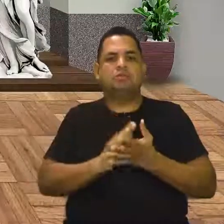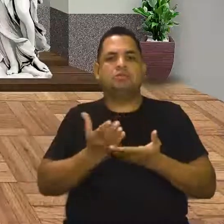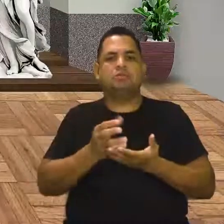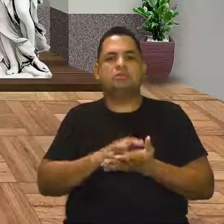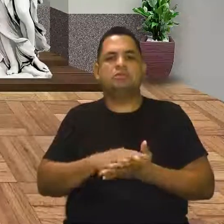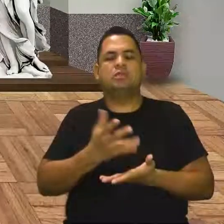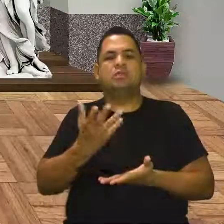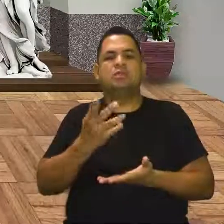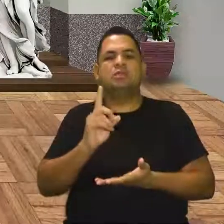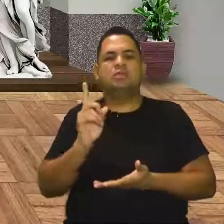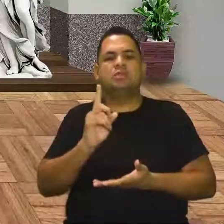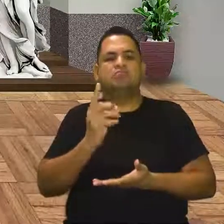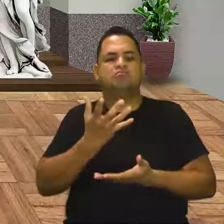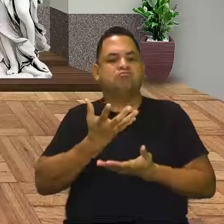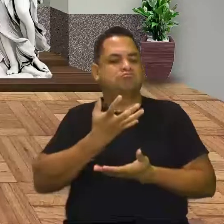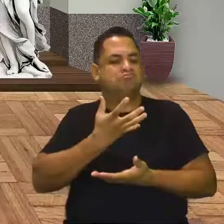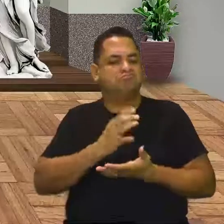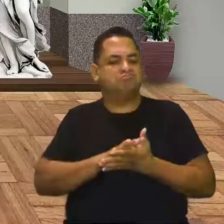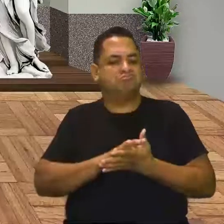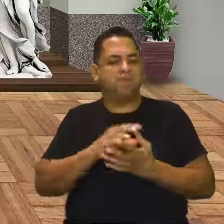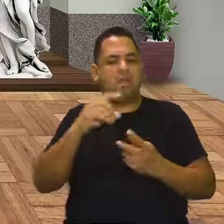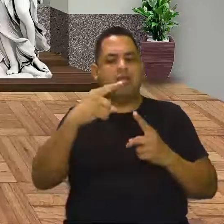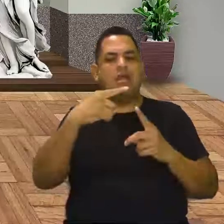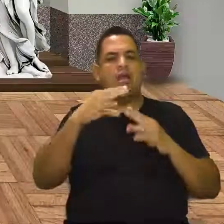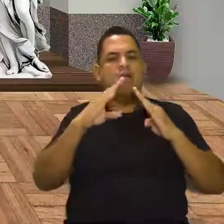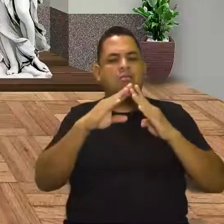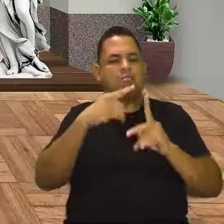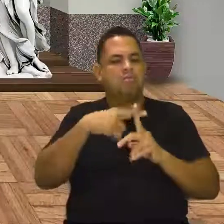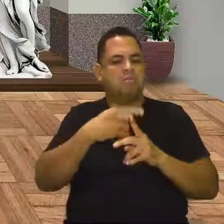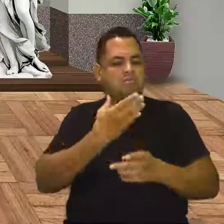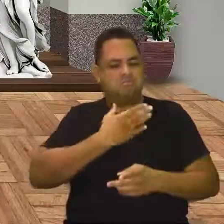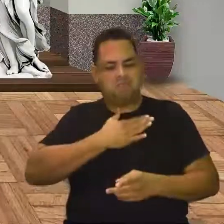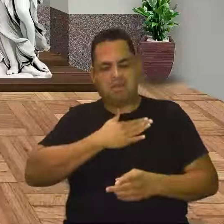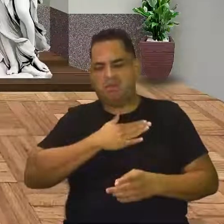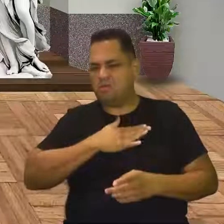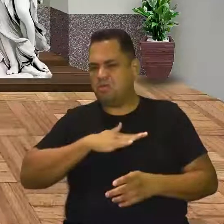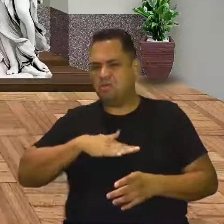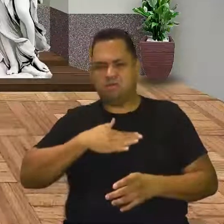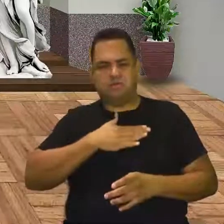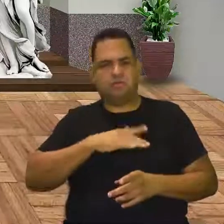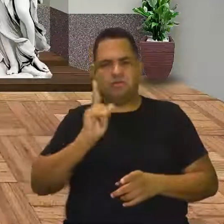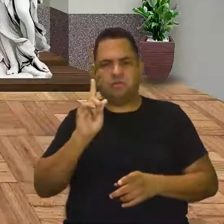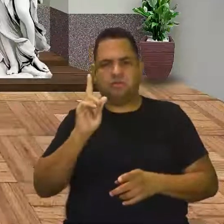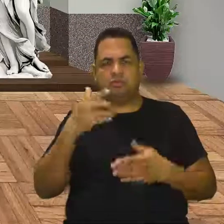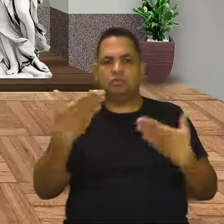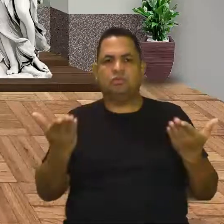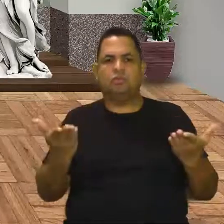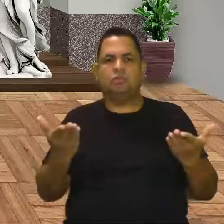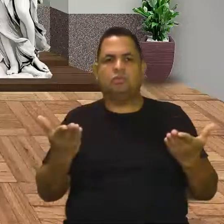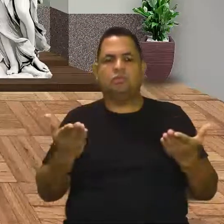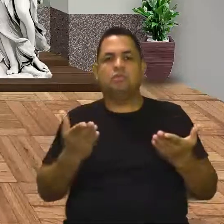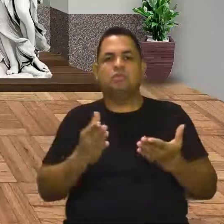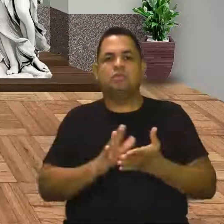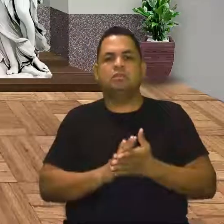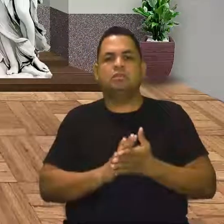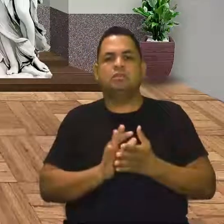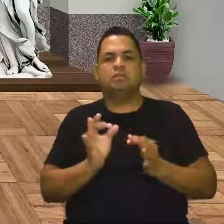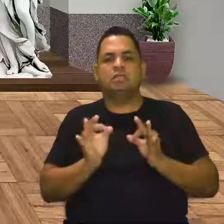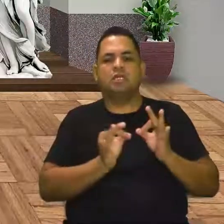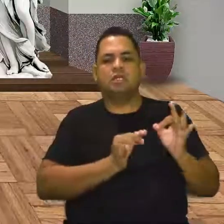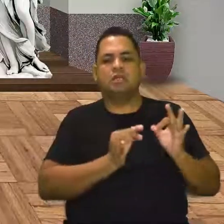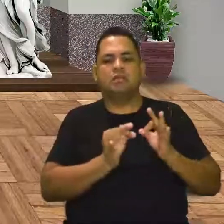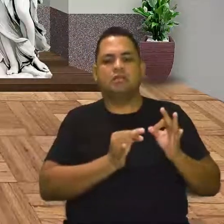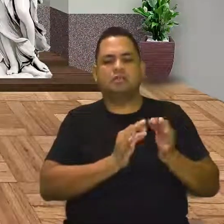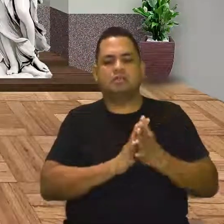A igreja não gostou dessa atitude. A questão oligárquica é que Dom Pedro se criou as